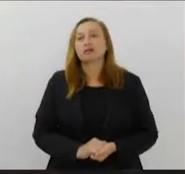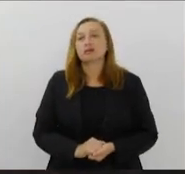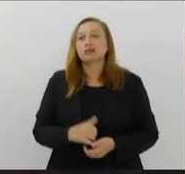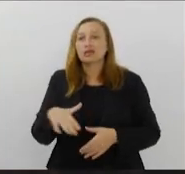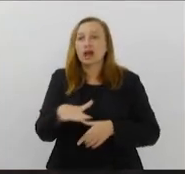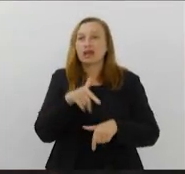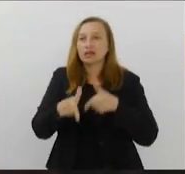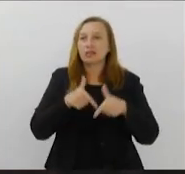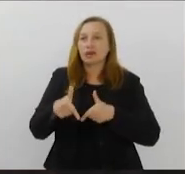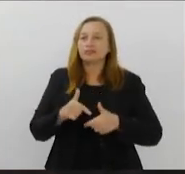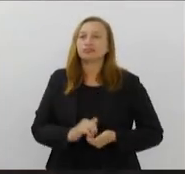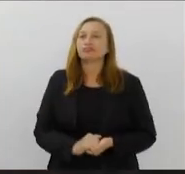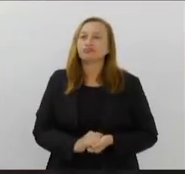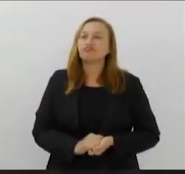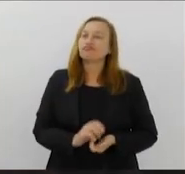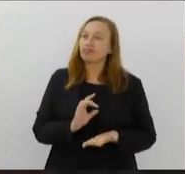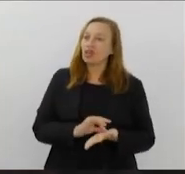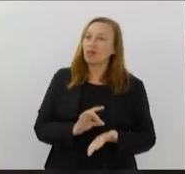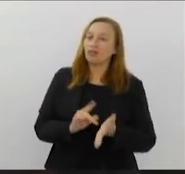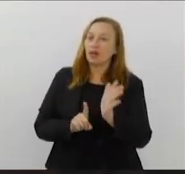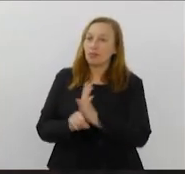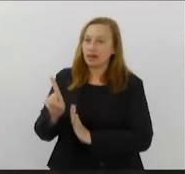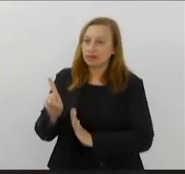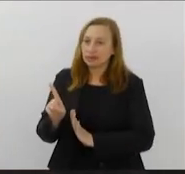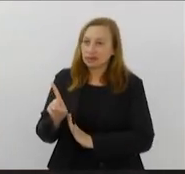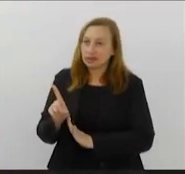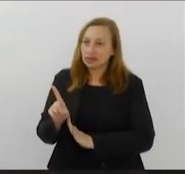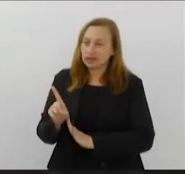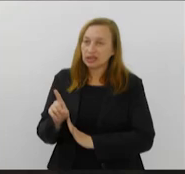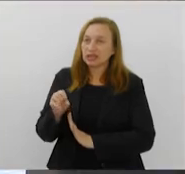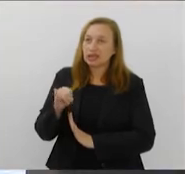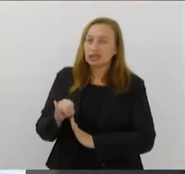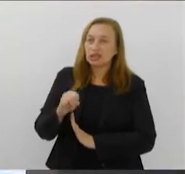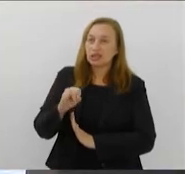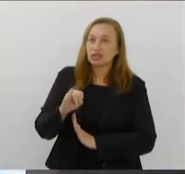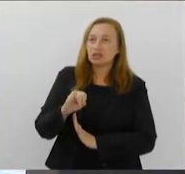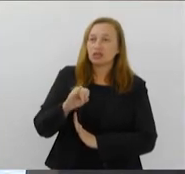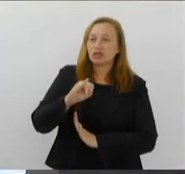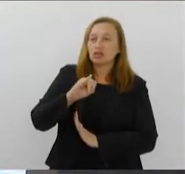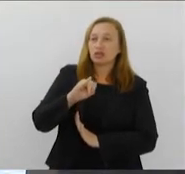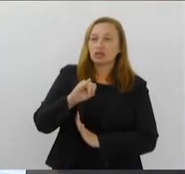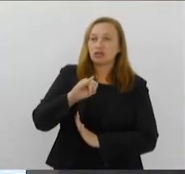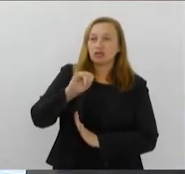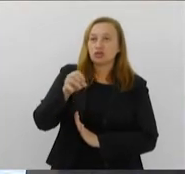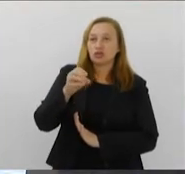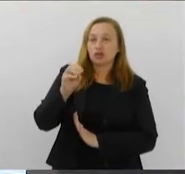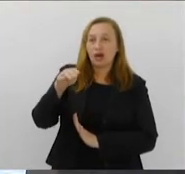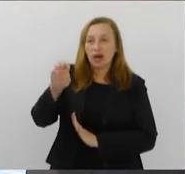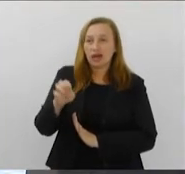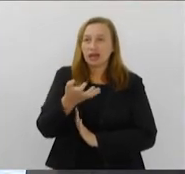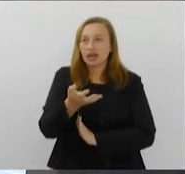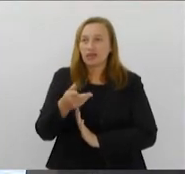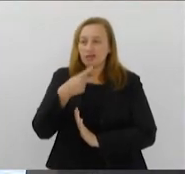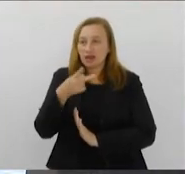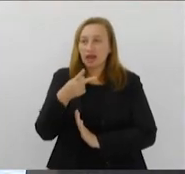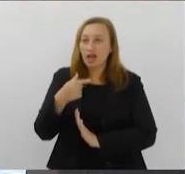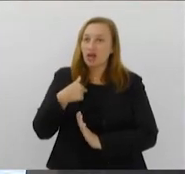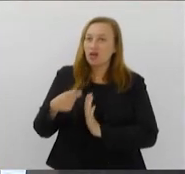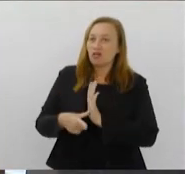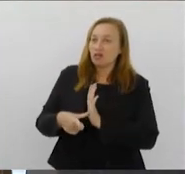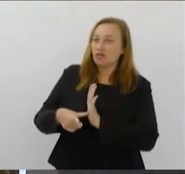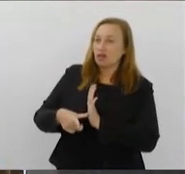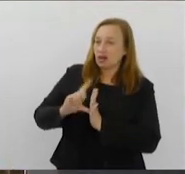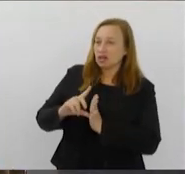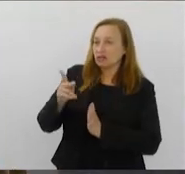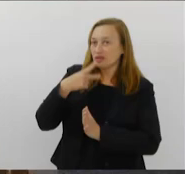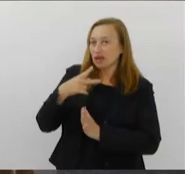mercado. Eu ia, na verdade, perguntar se o Joari quer falar, ou de repente, porque, como eu já falei antes, ele também perguntou